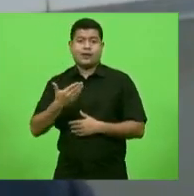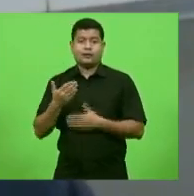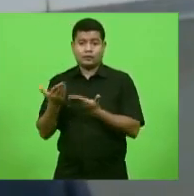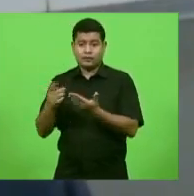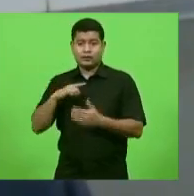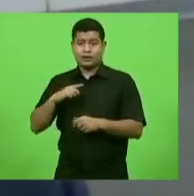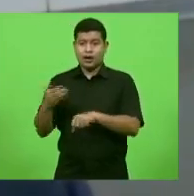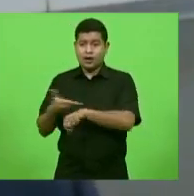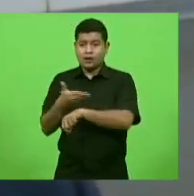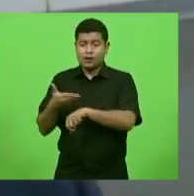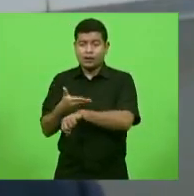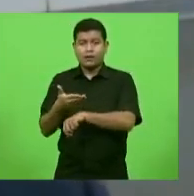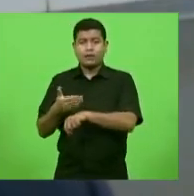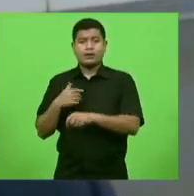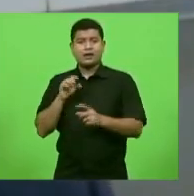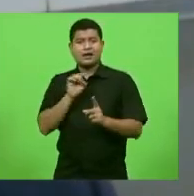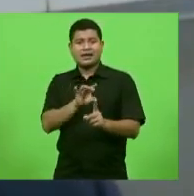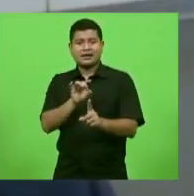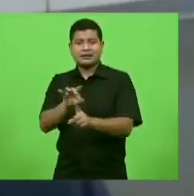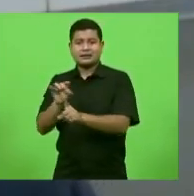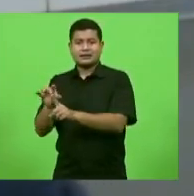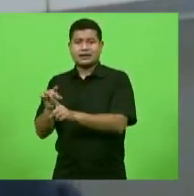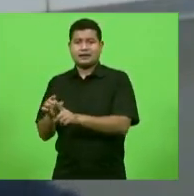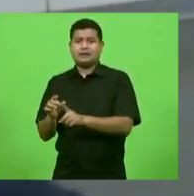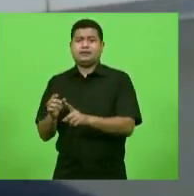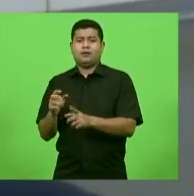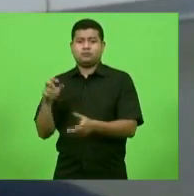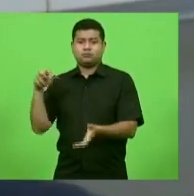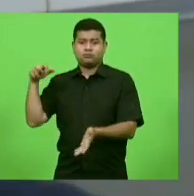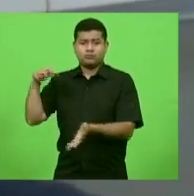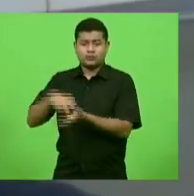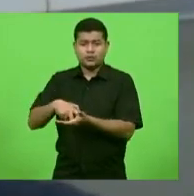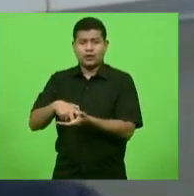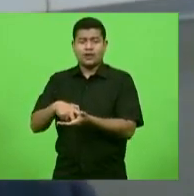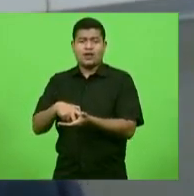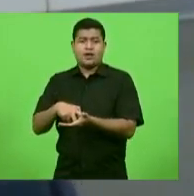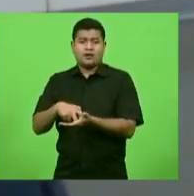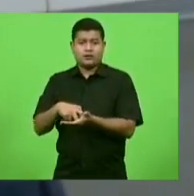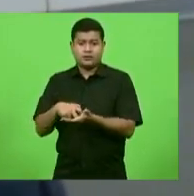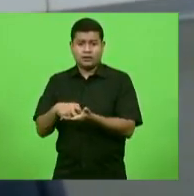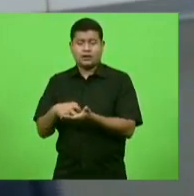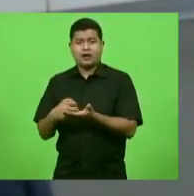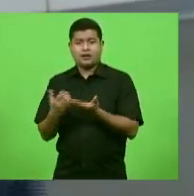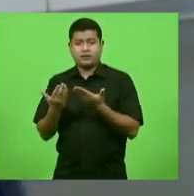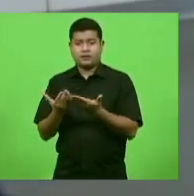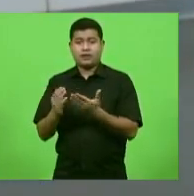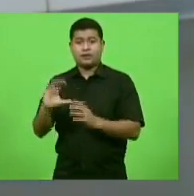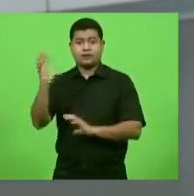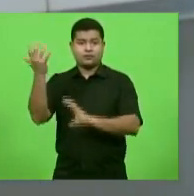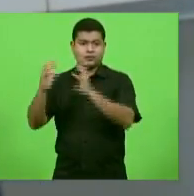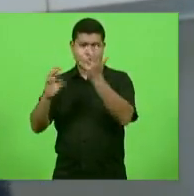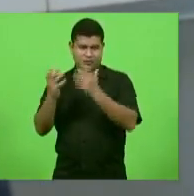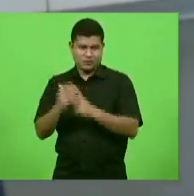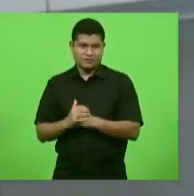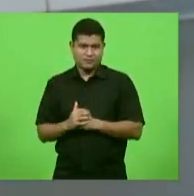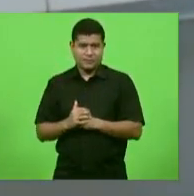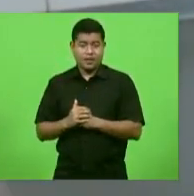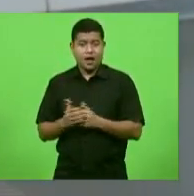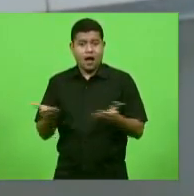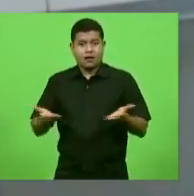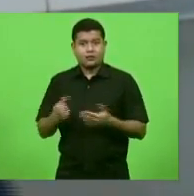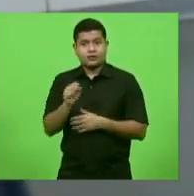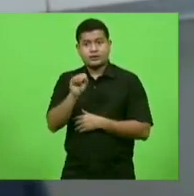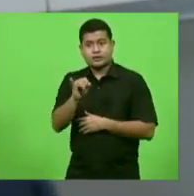do governador em cada um dos condenáveis episódios. Agora, se dissesse,